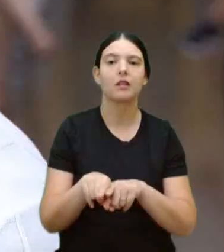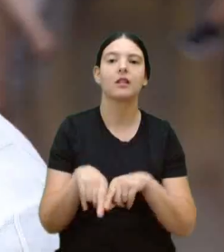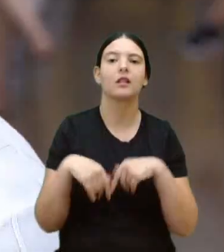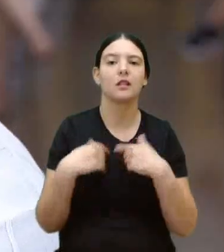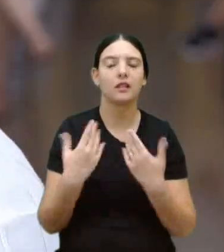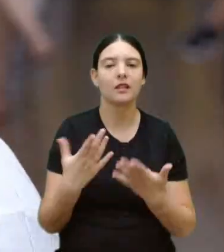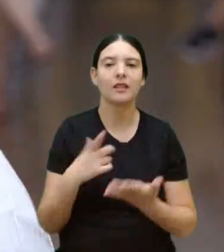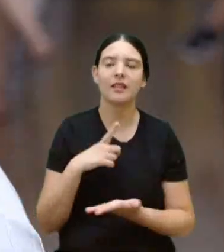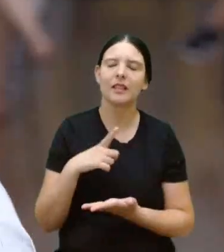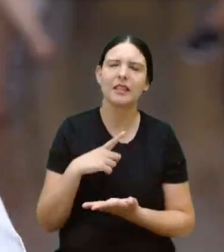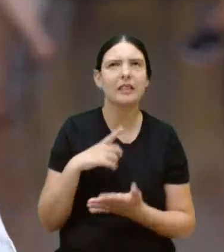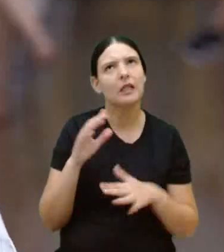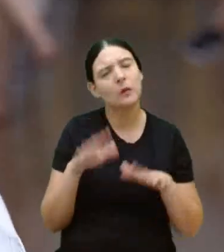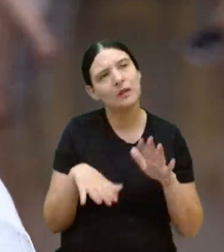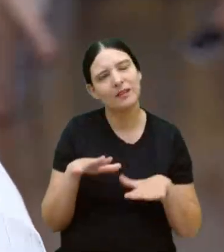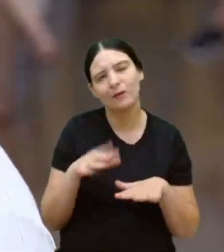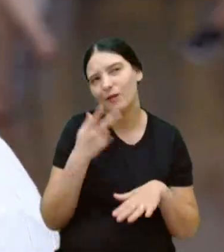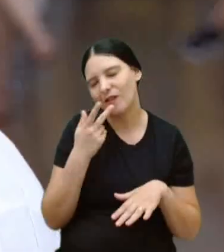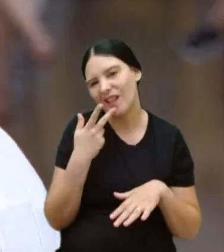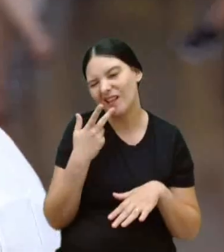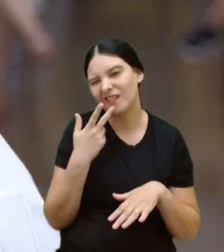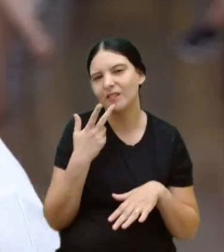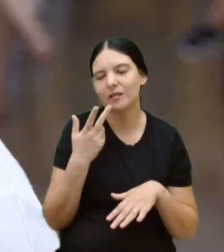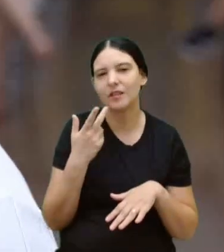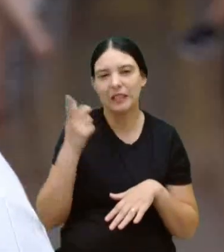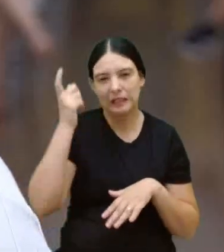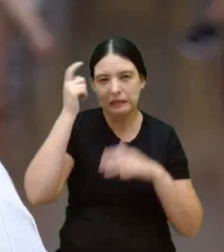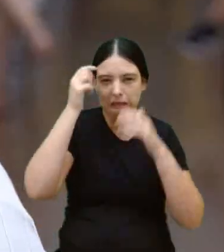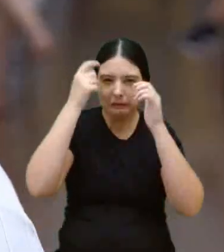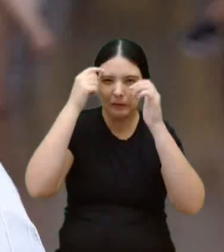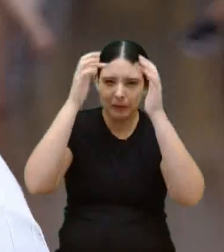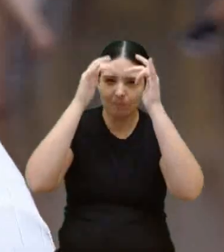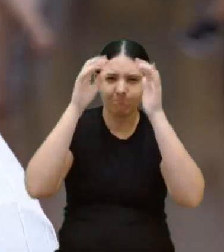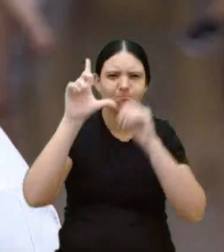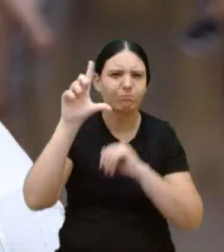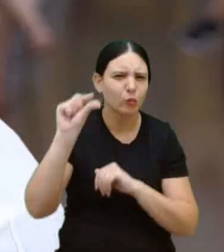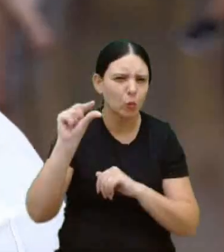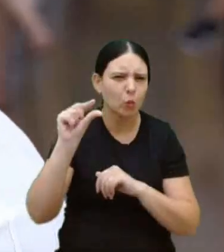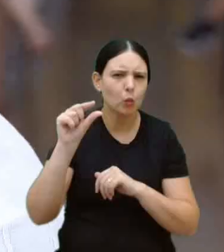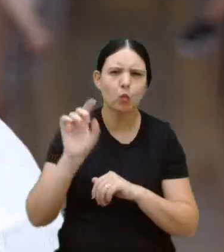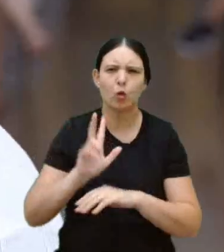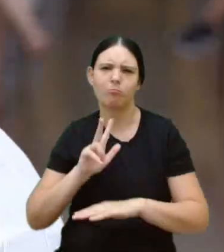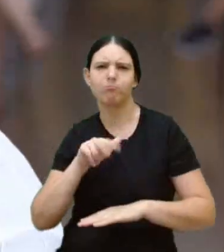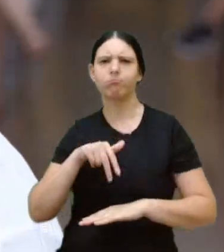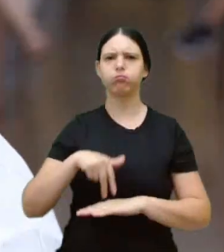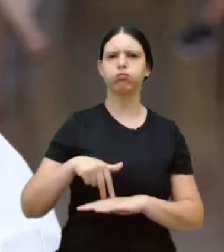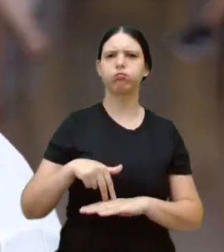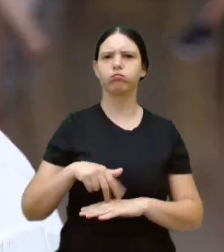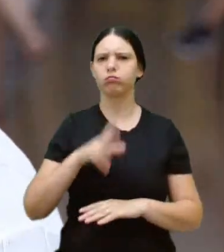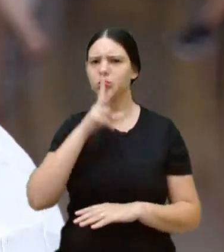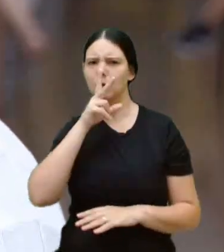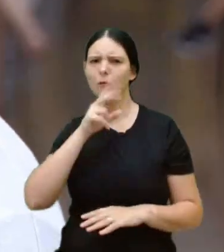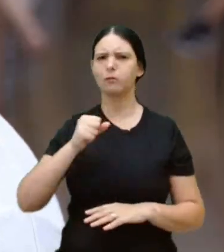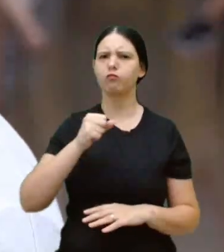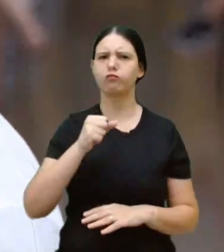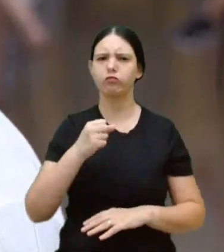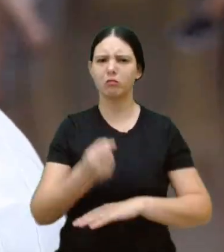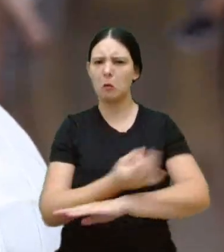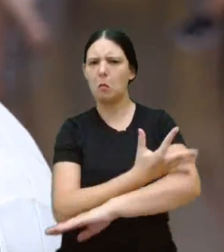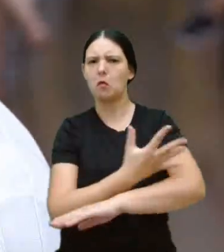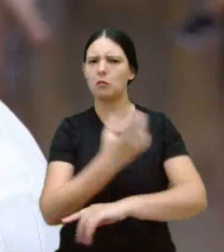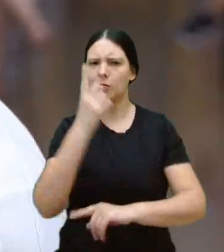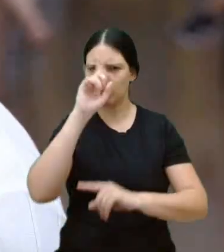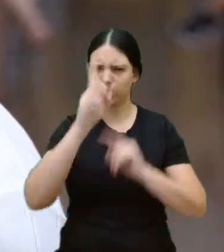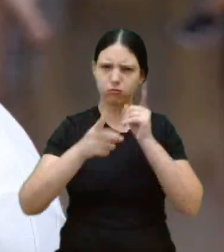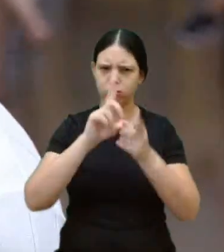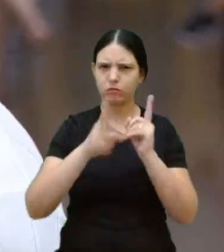talvez vou usar uma expressão aqui pouco racional, com muito ímpeto, né, movido pelas instabilidades das emoções. E